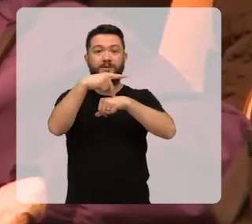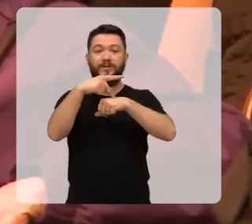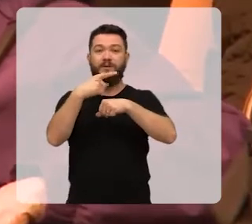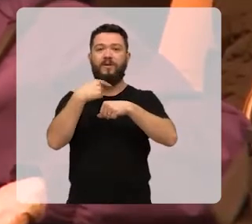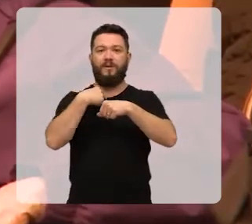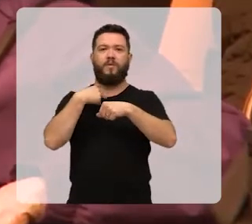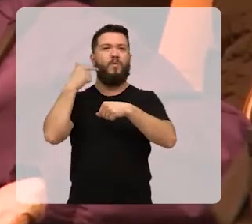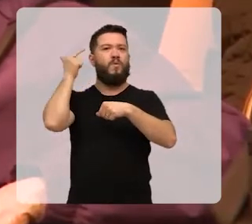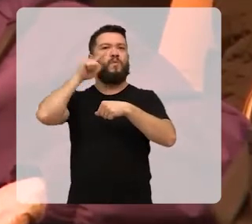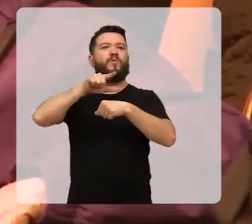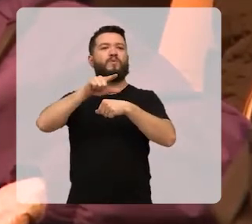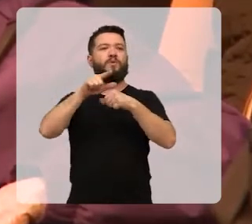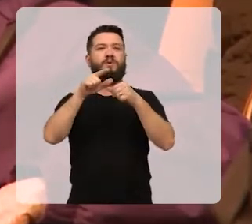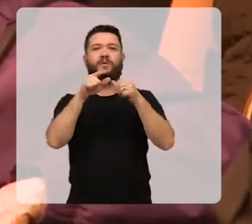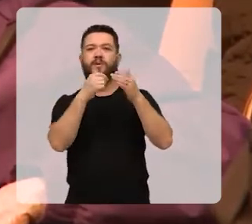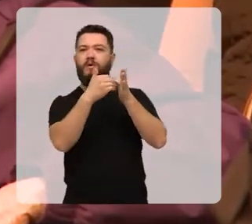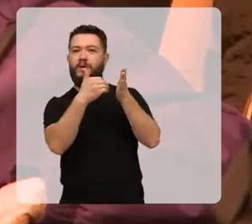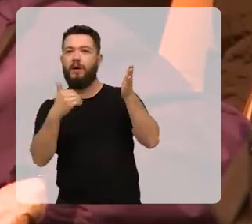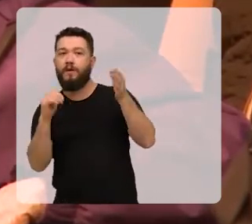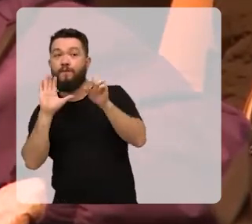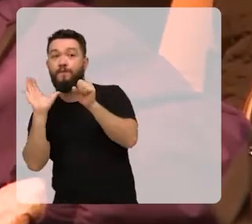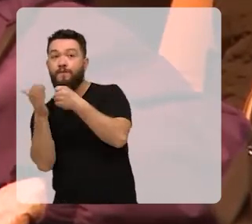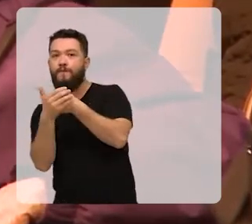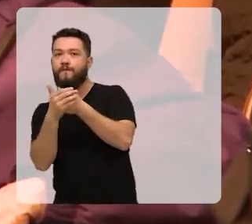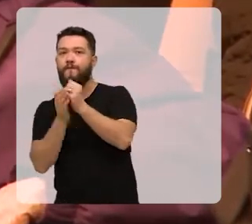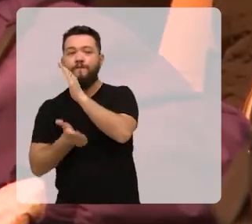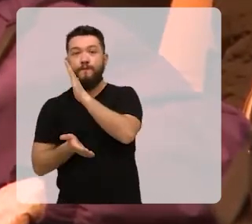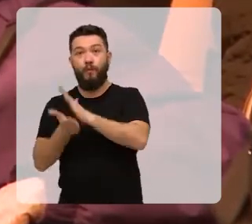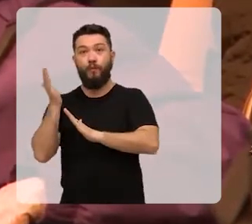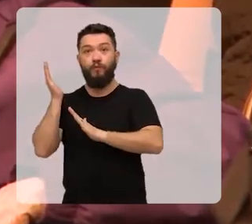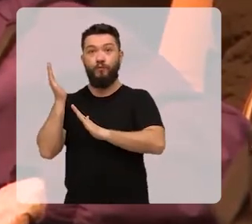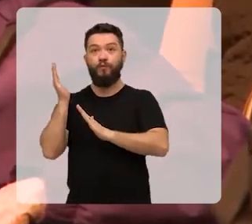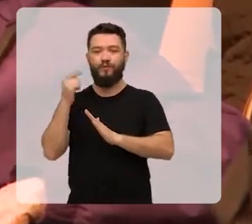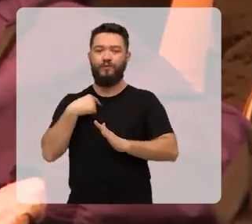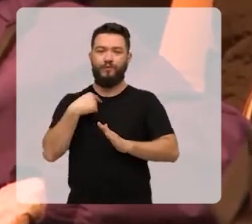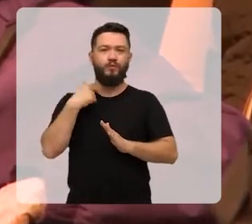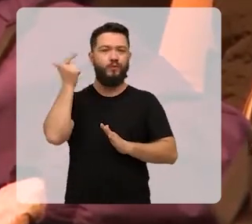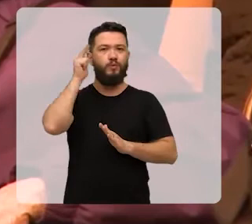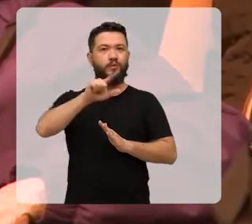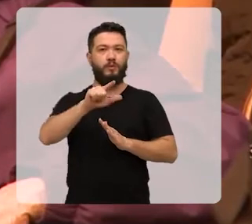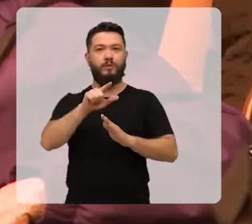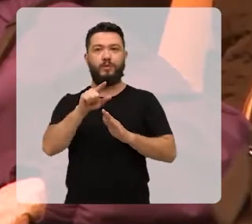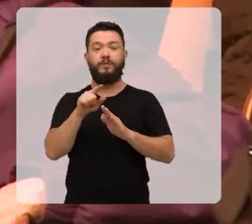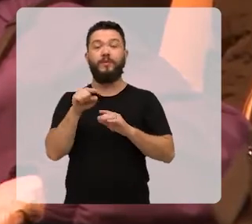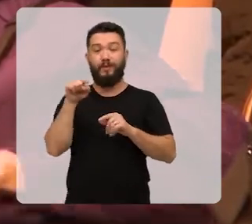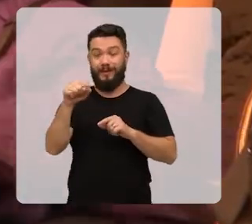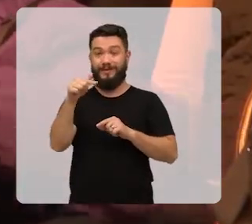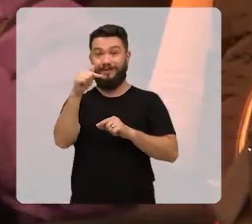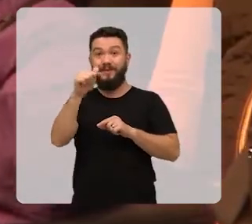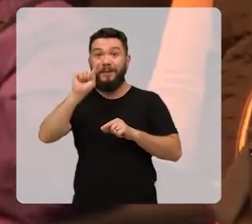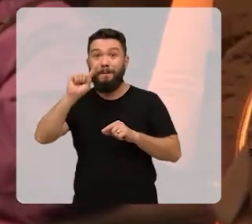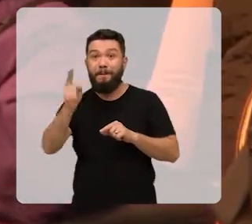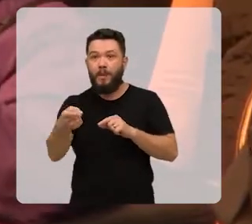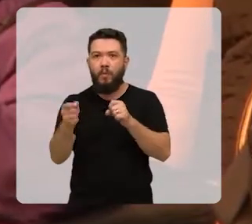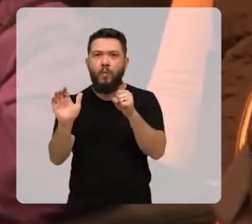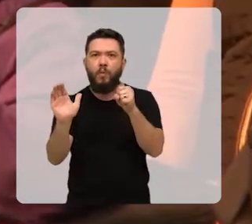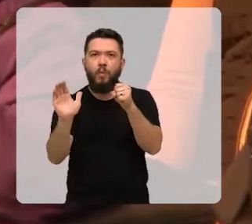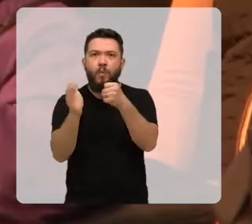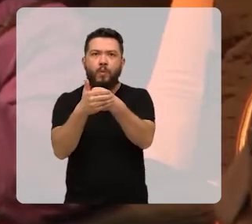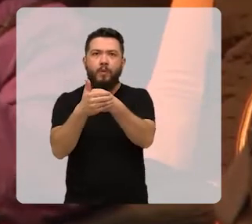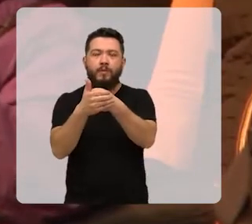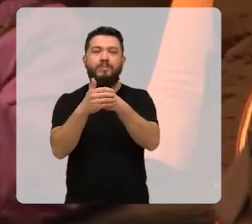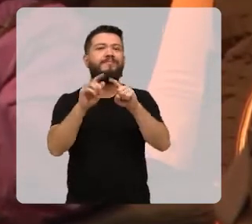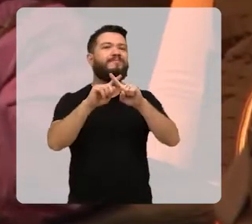estima-se que 20 mil judeus 17 mil se esconderam mas somente